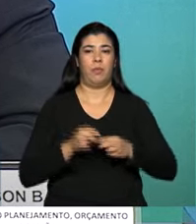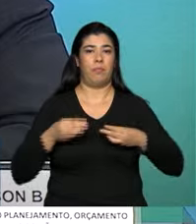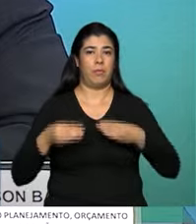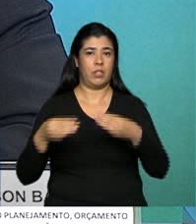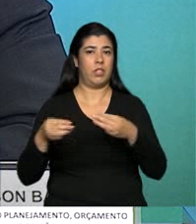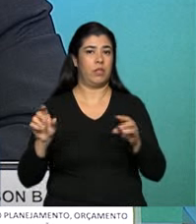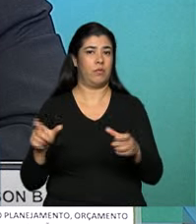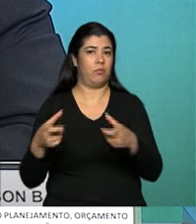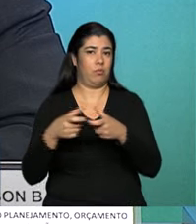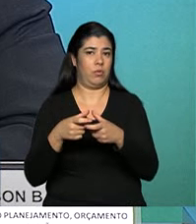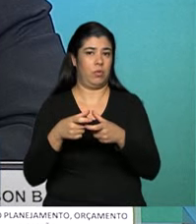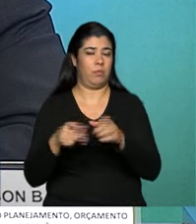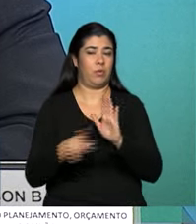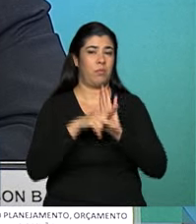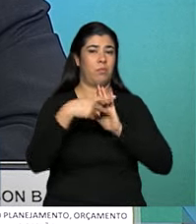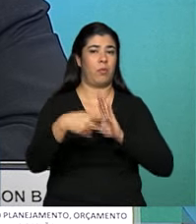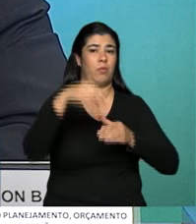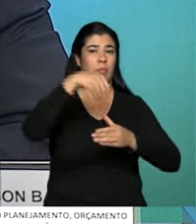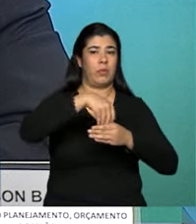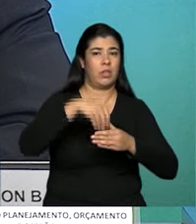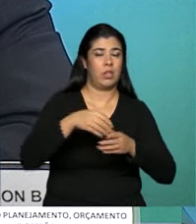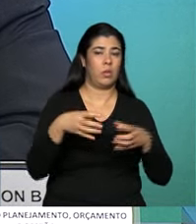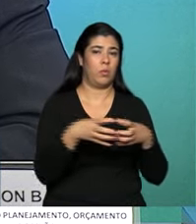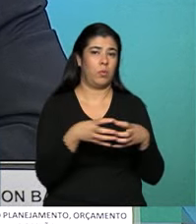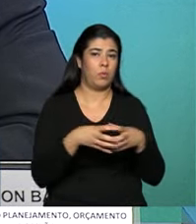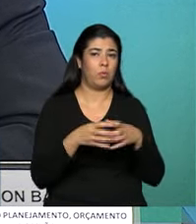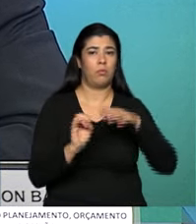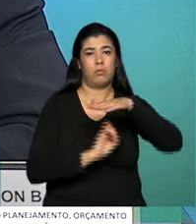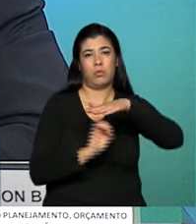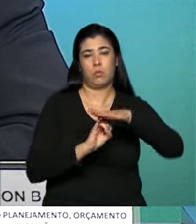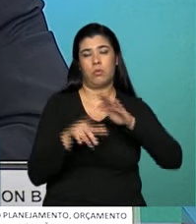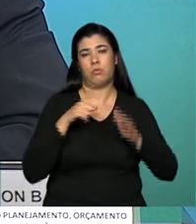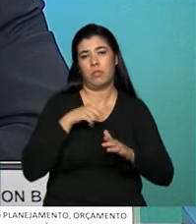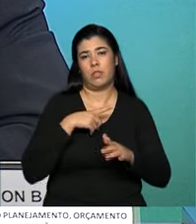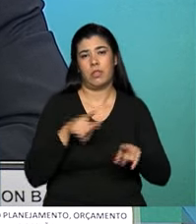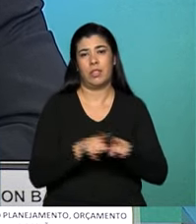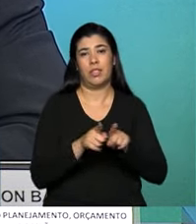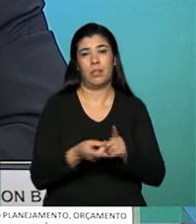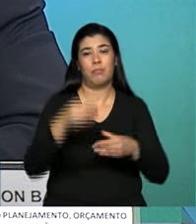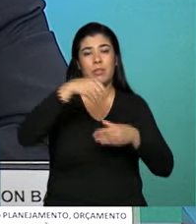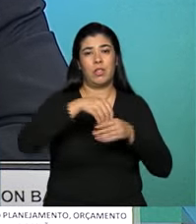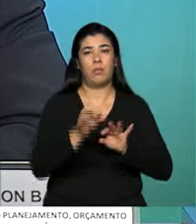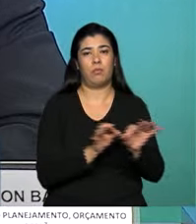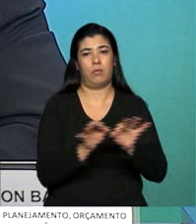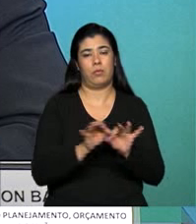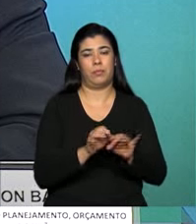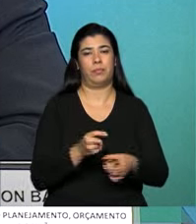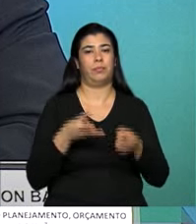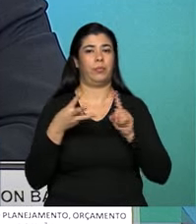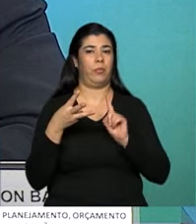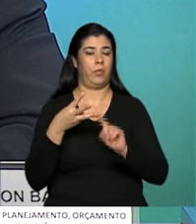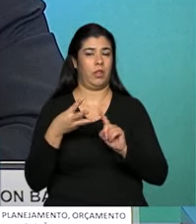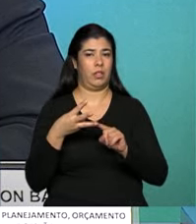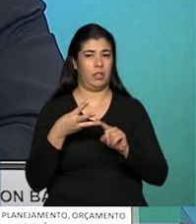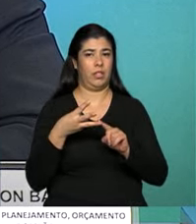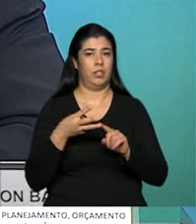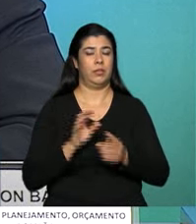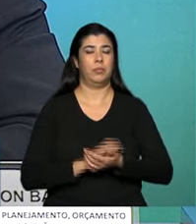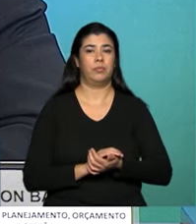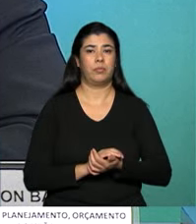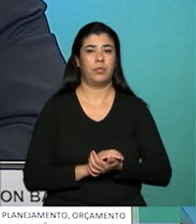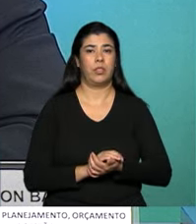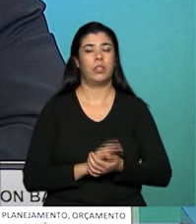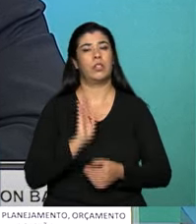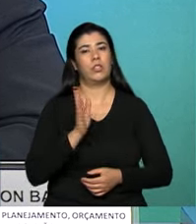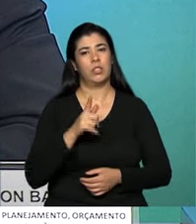dentro da da organização existente mas uma racionalização intra cada órgão o terceiro o terceiro isso a gente